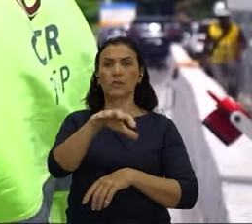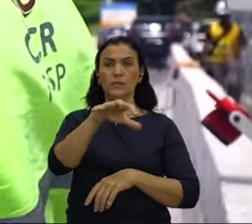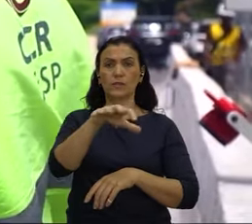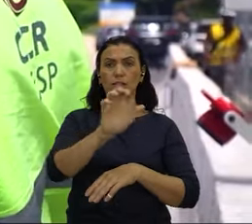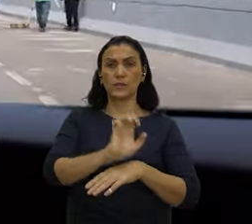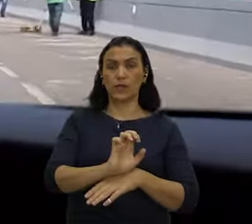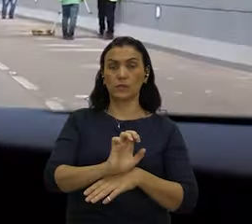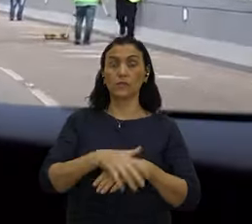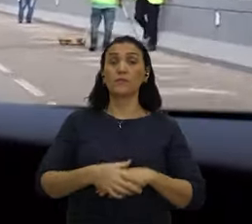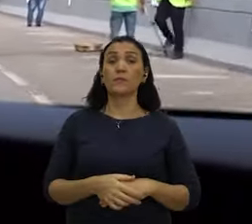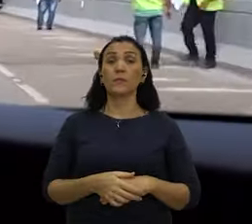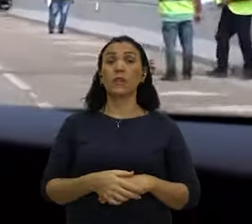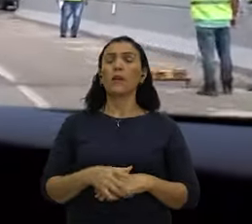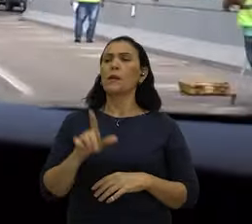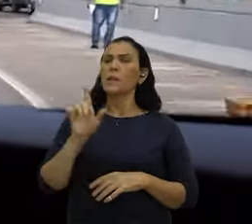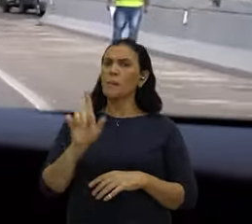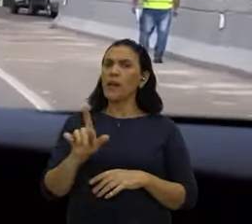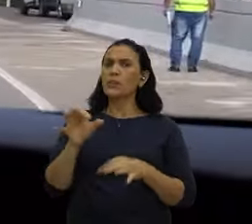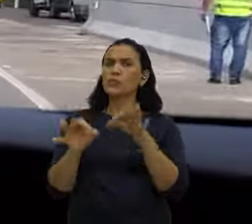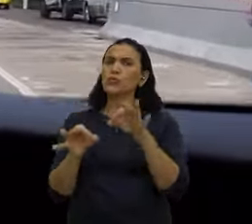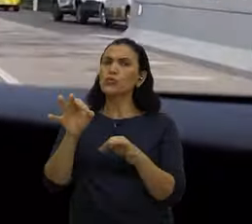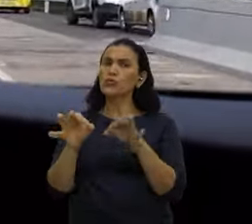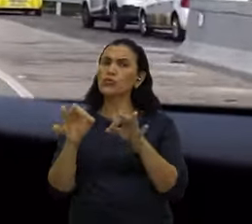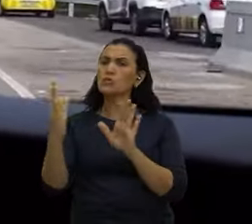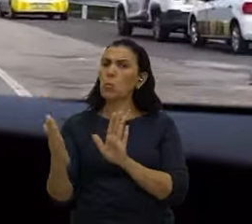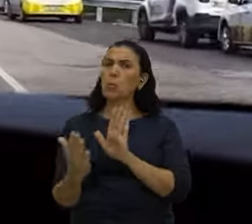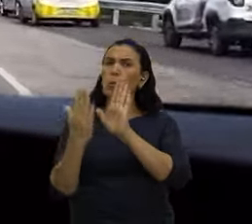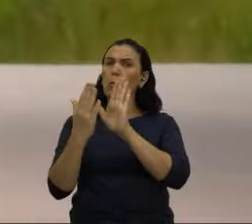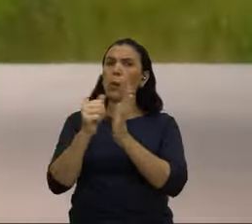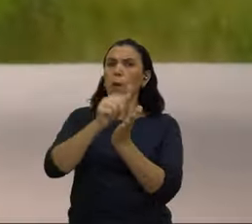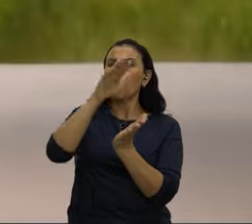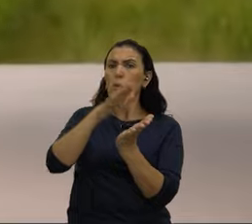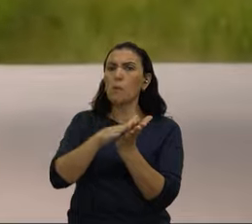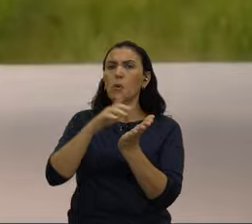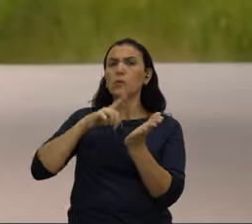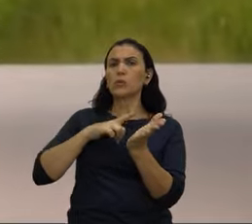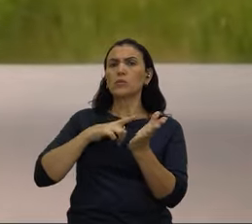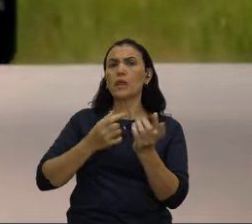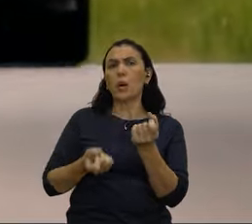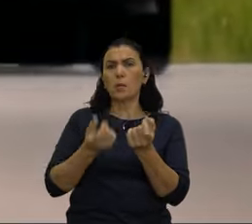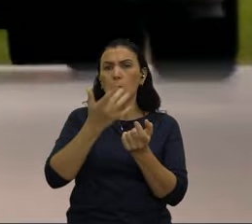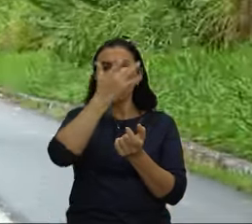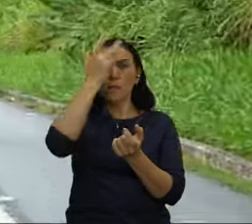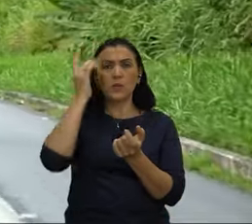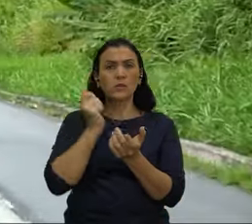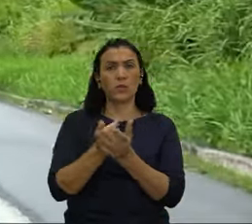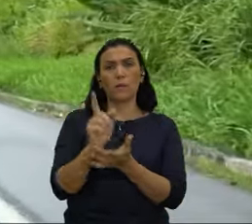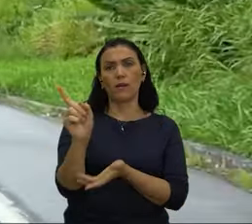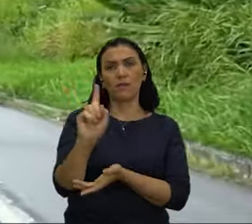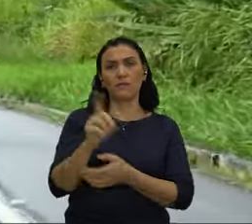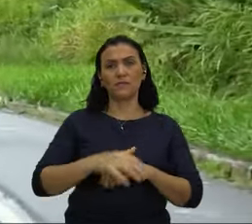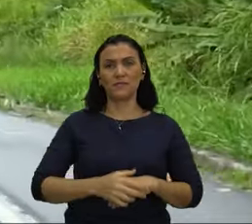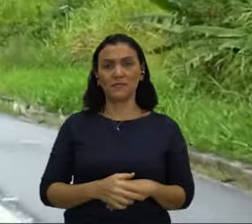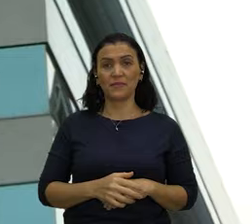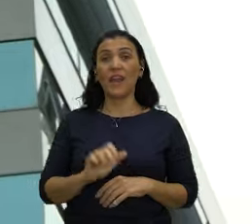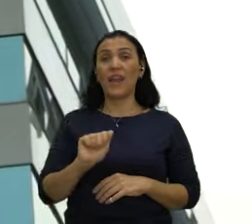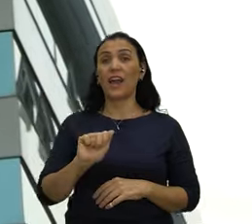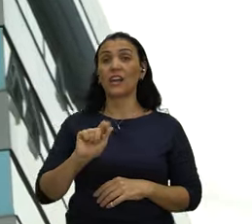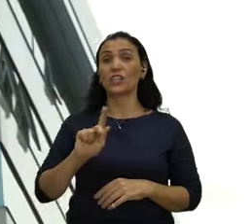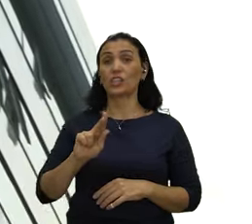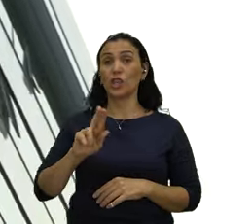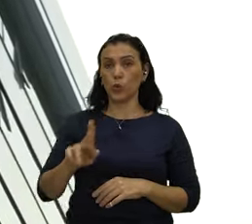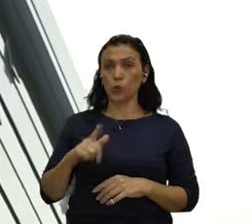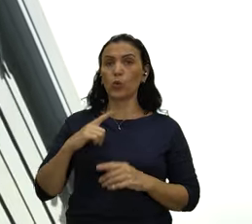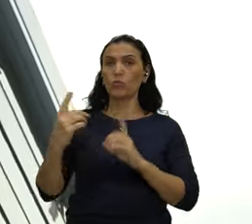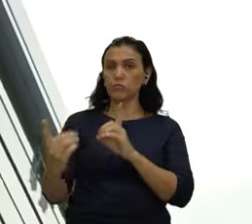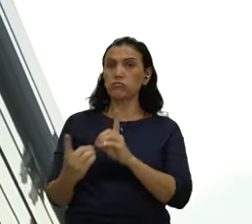Janeiro. Mas a implantação foi questionada na justiça e as multas de quem deixou de pagar as taxas suspensas. A